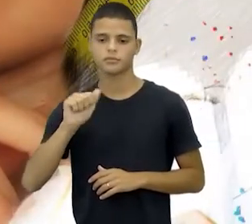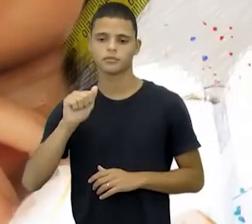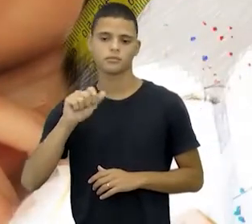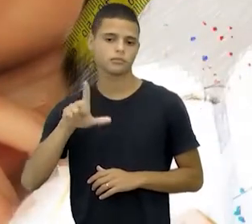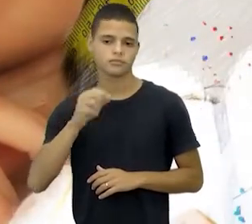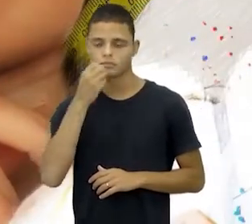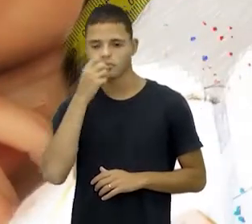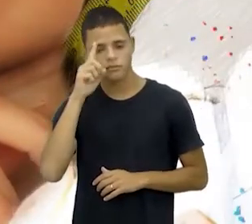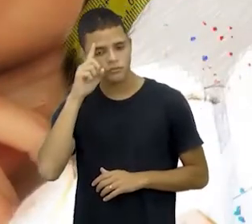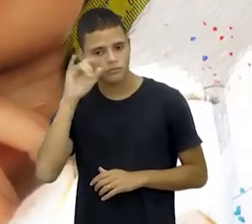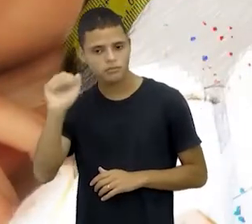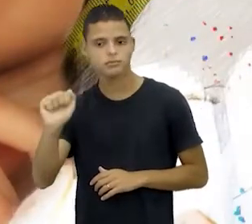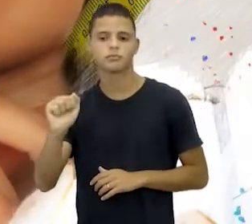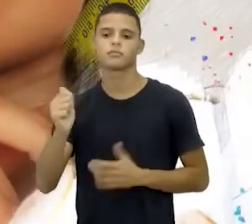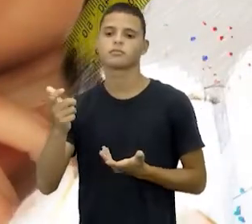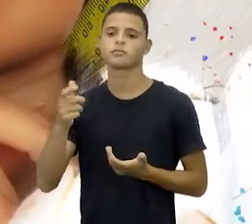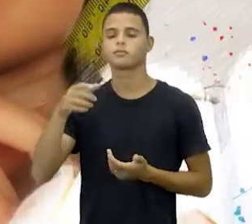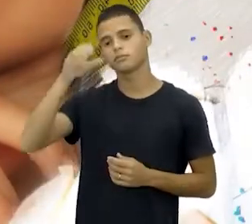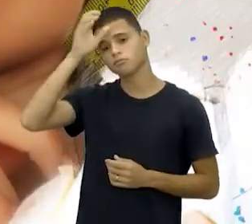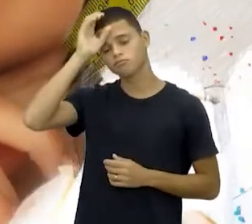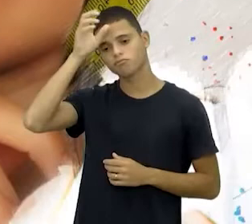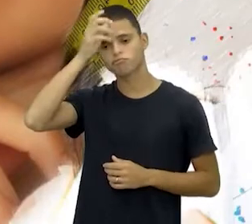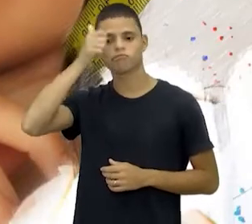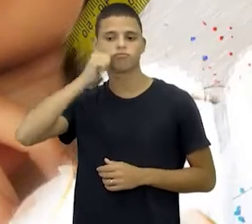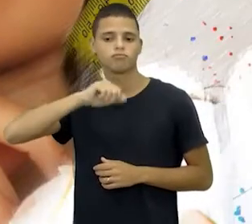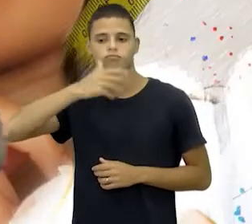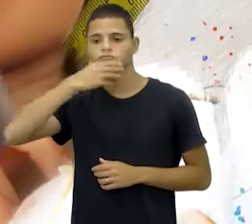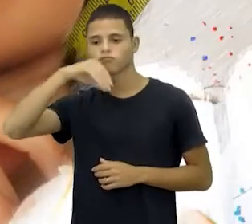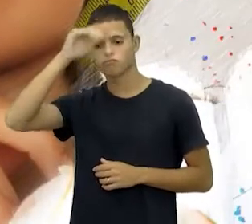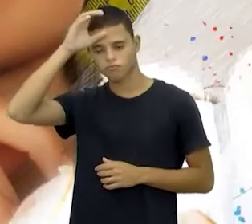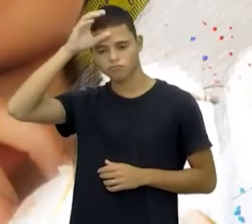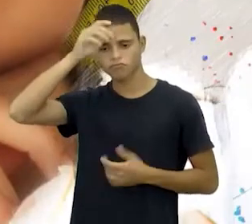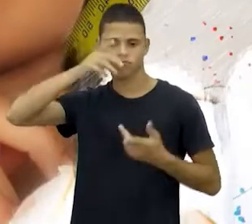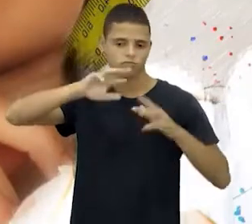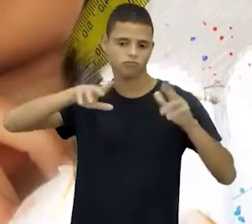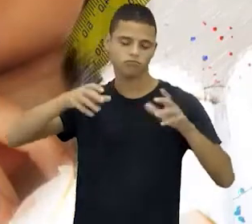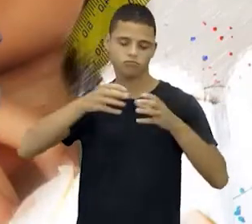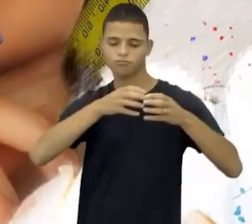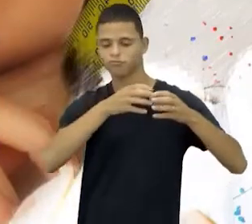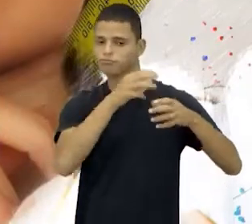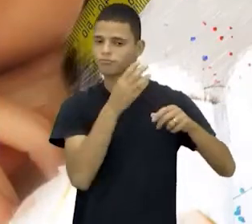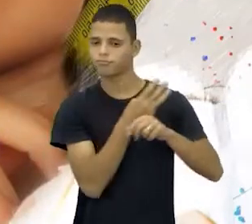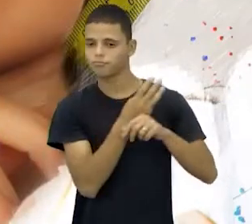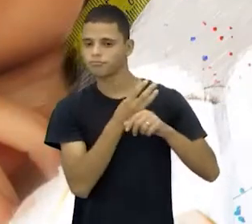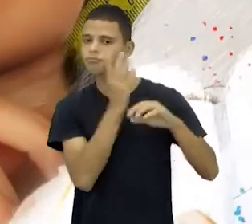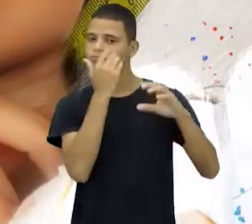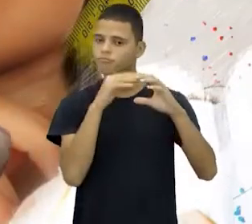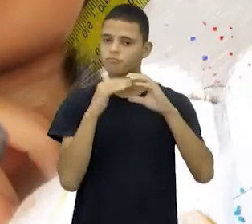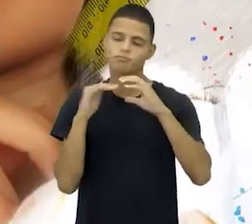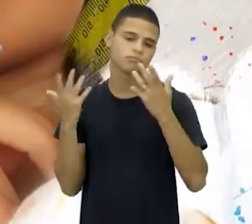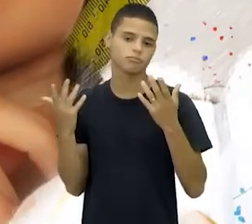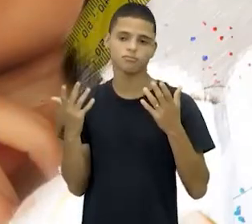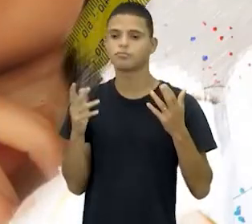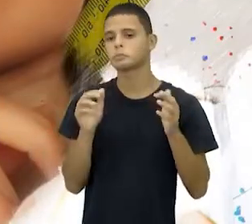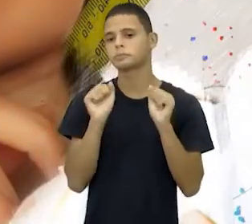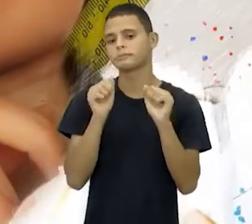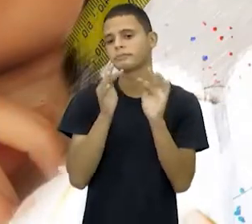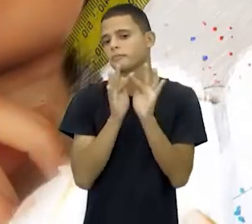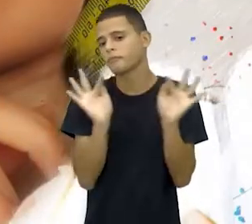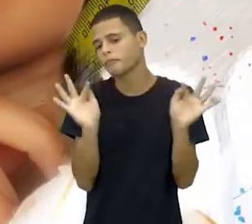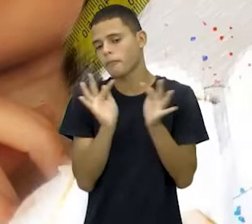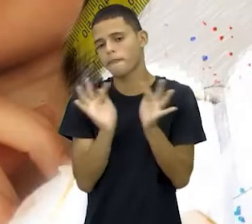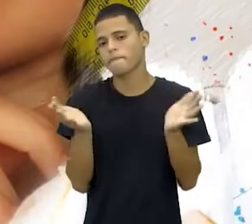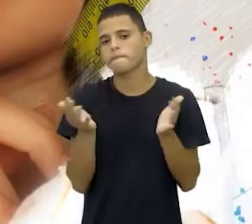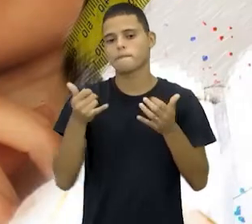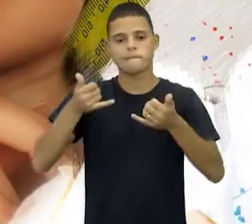né? Aquele tio, aquela tia lá naquele grupo de comunicação nosso familiar que sempre entrega. São mensagens simples ou mensagens informativas,